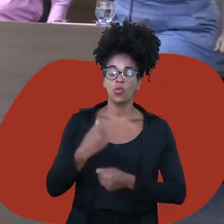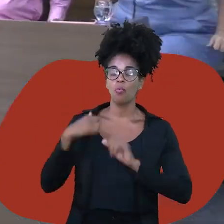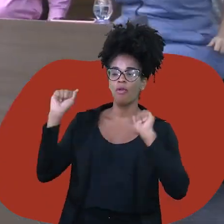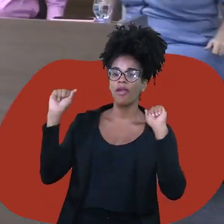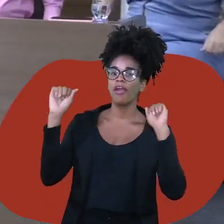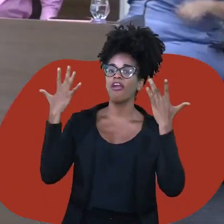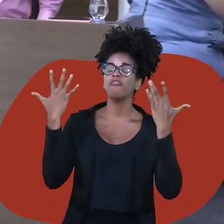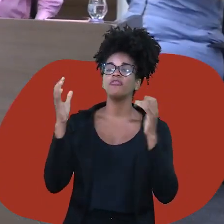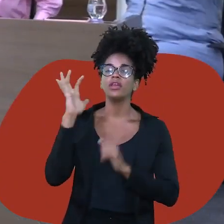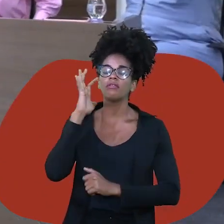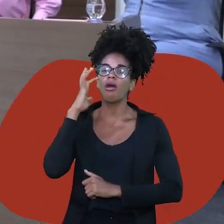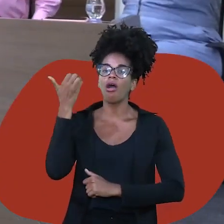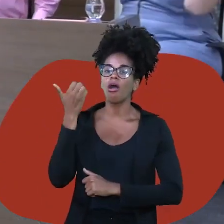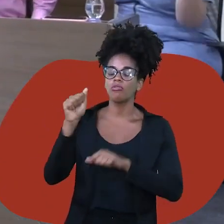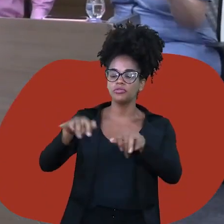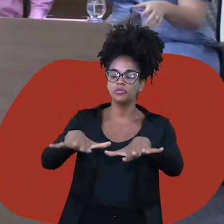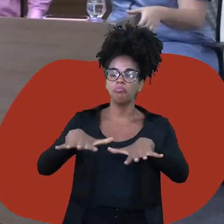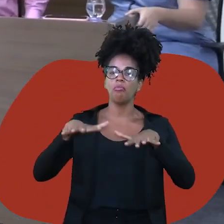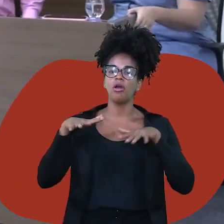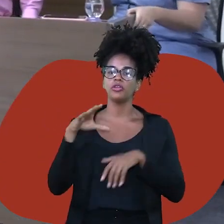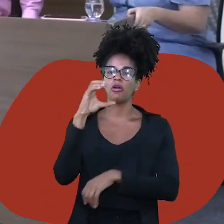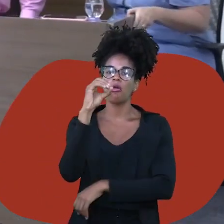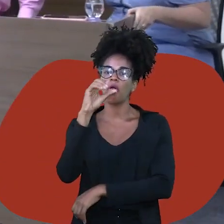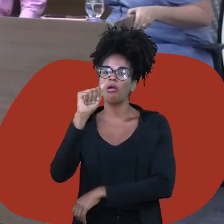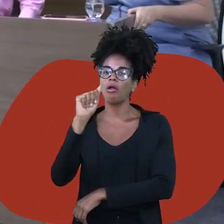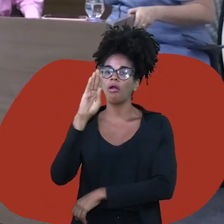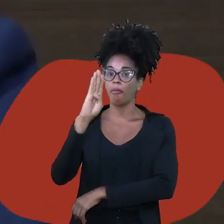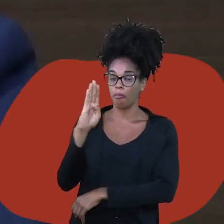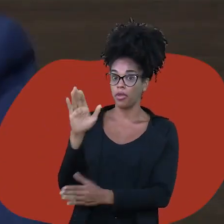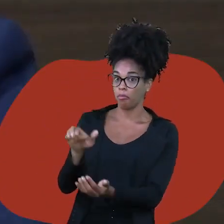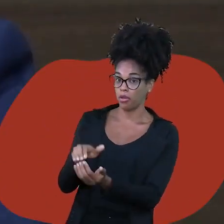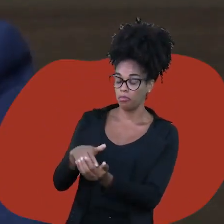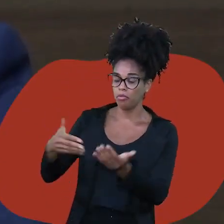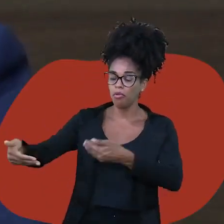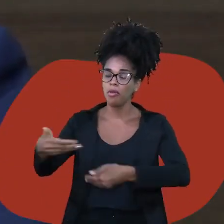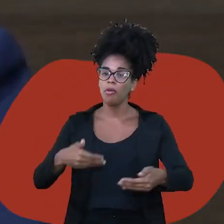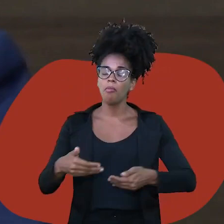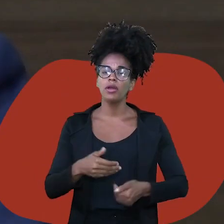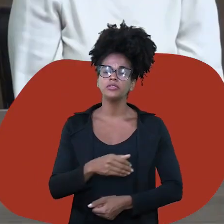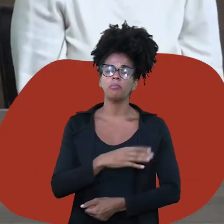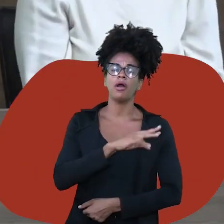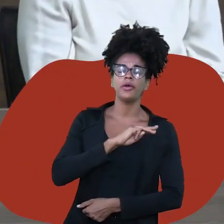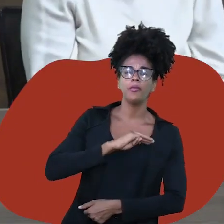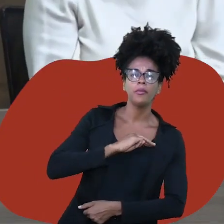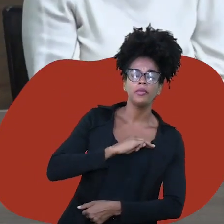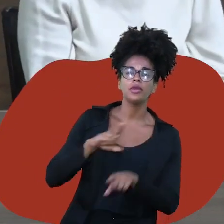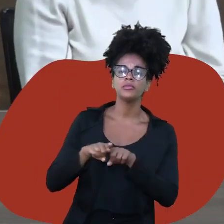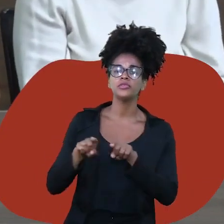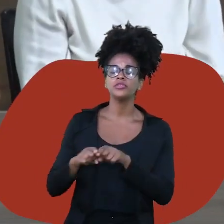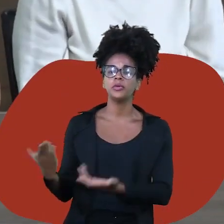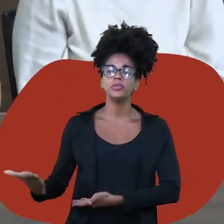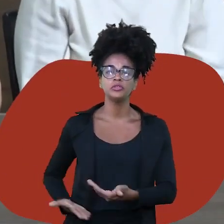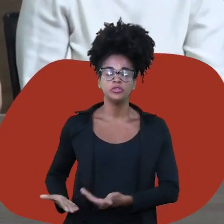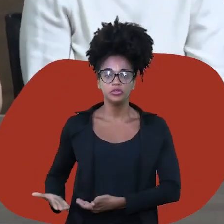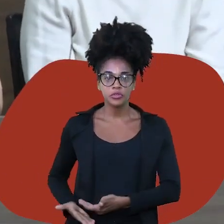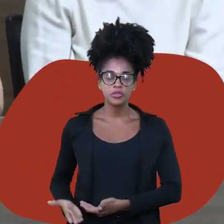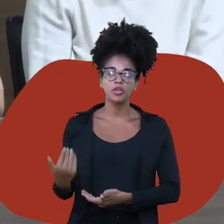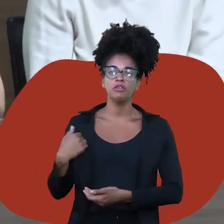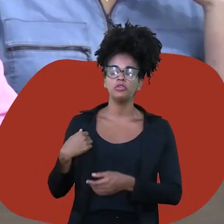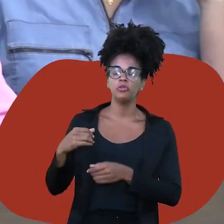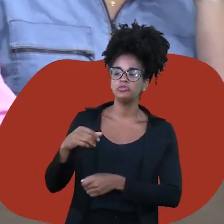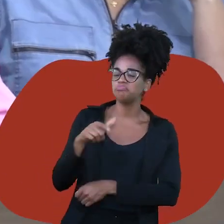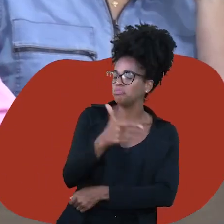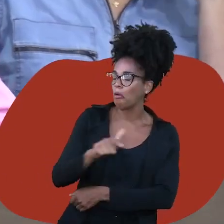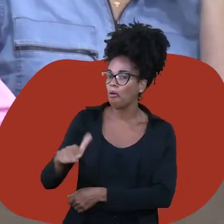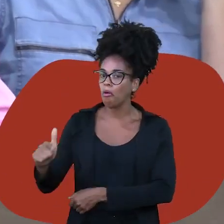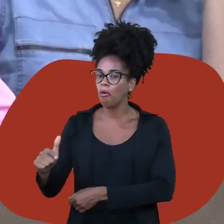Pernambuco. O evento foi realizado no auditório da OAB Pernambuco e contou com a presença de membros e servidores do MPPE, além